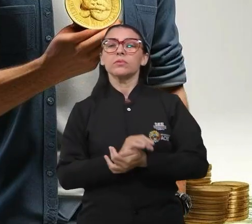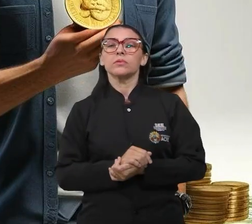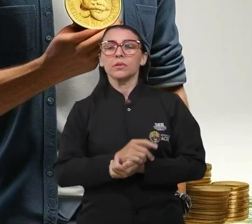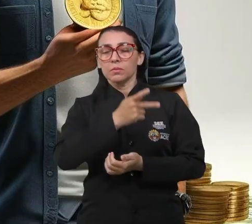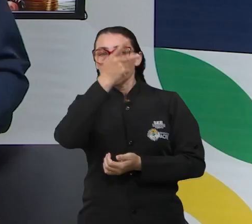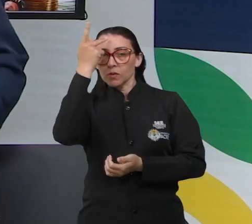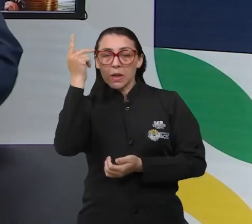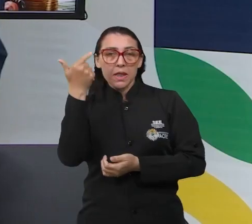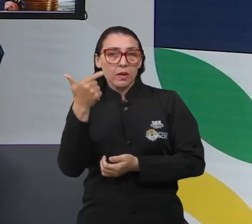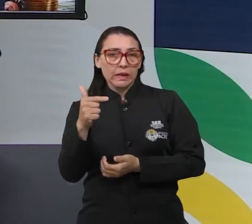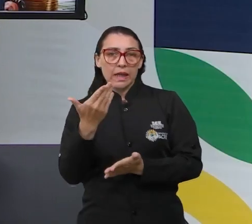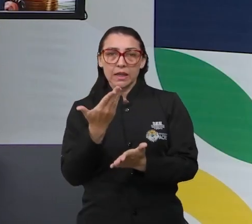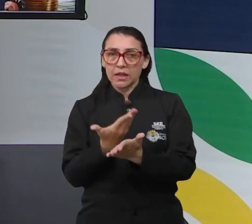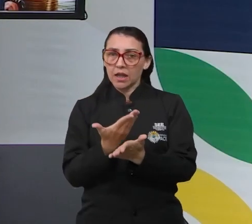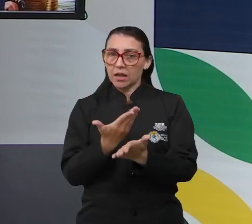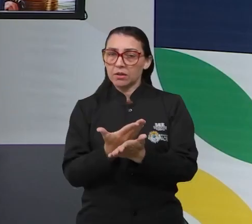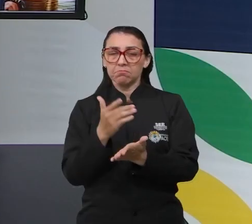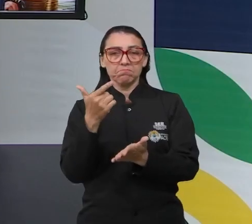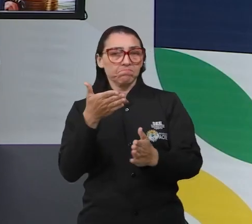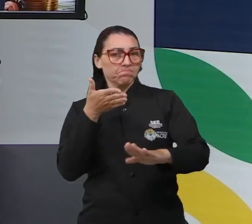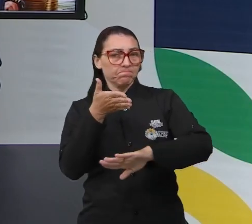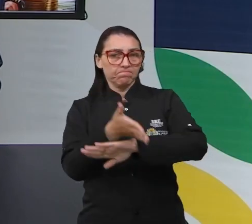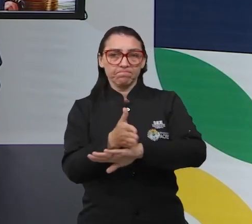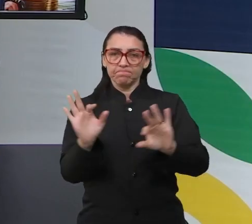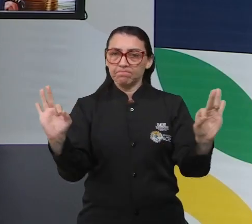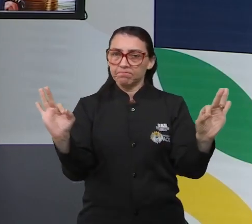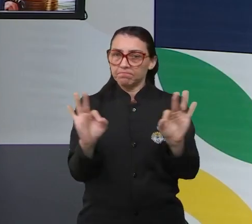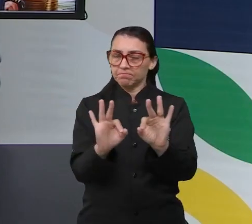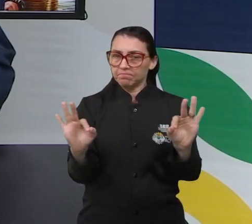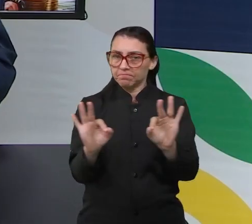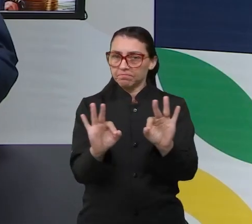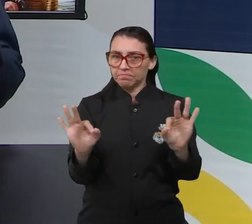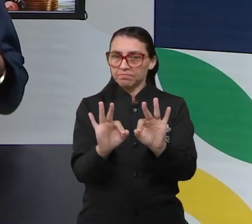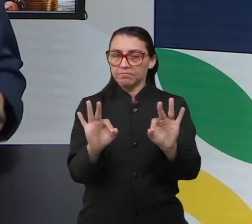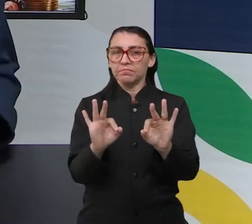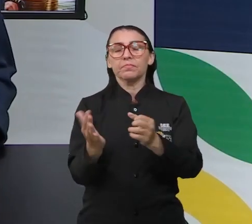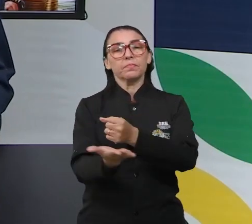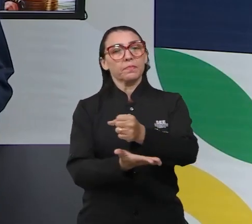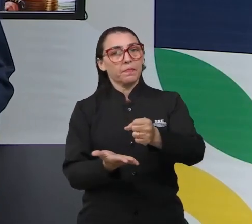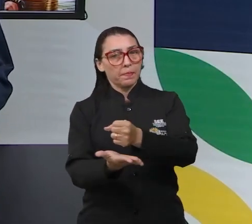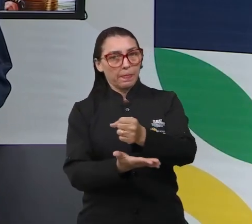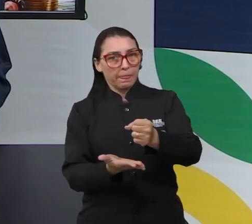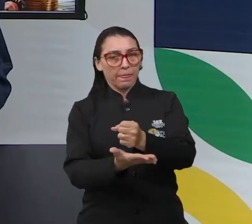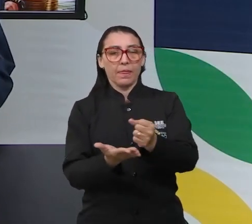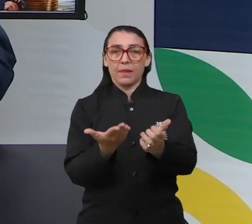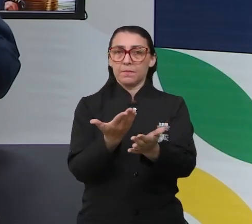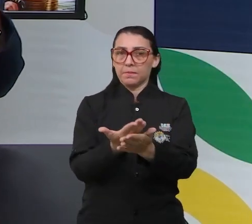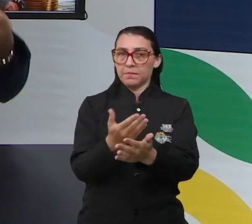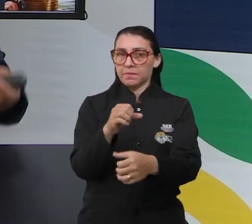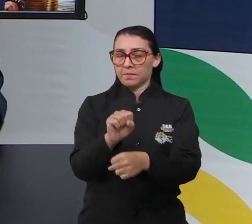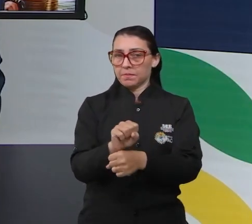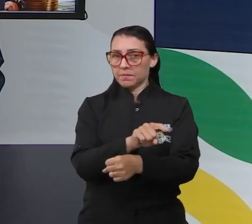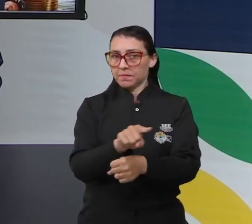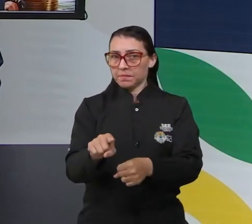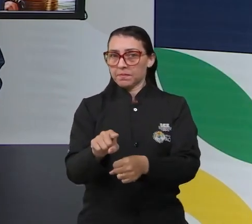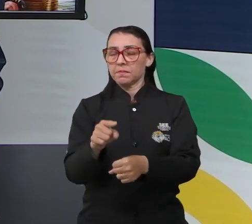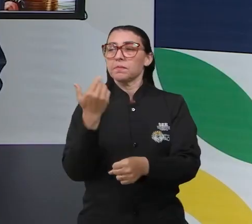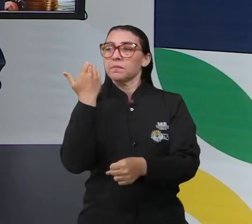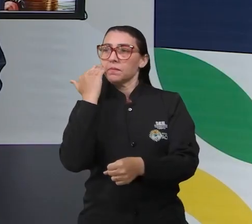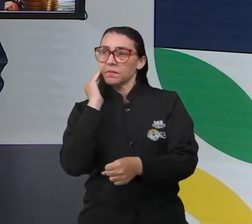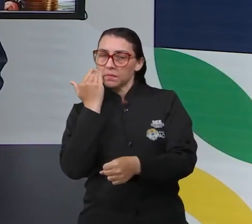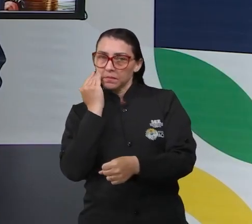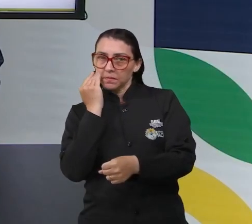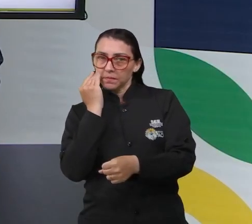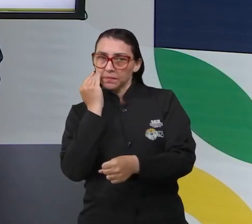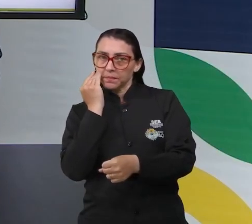aquelas pessoas que não têm acesso, ok? Então, é basicamente isso a nossa aula, espero que vocês tenham